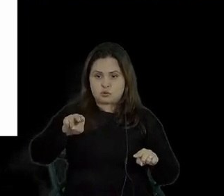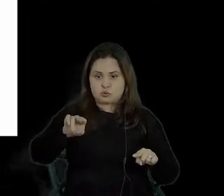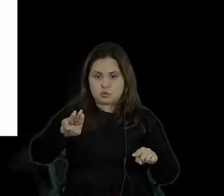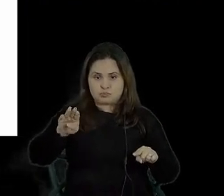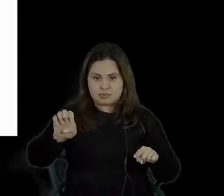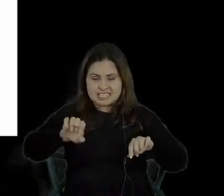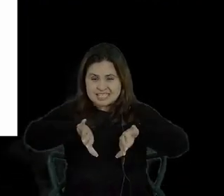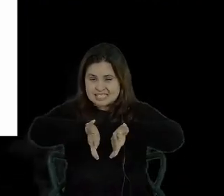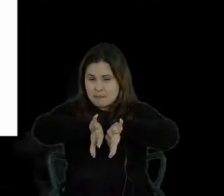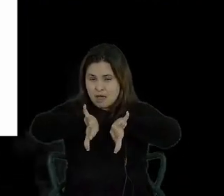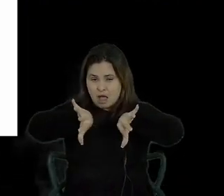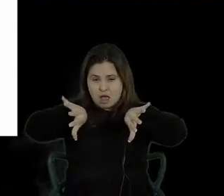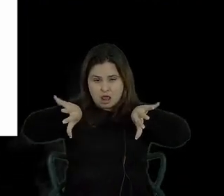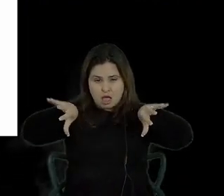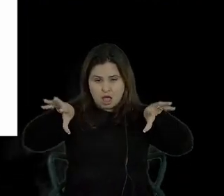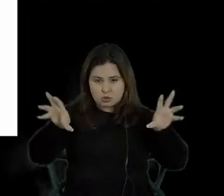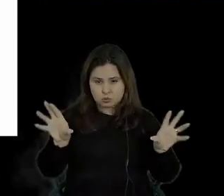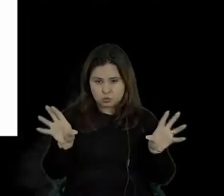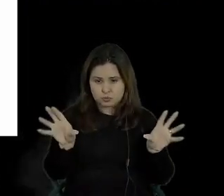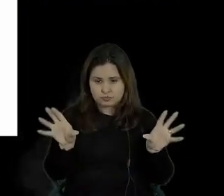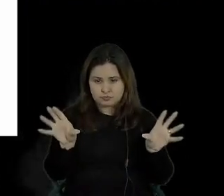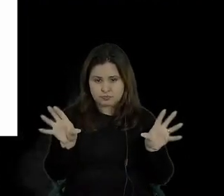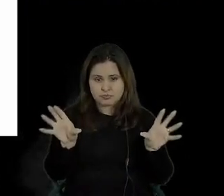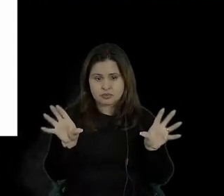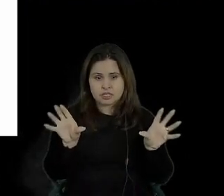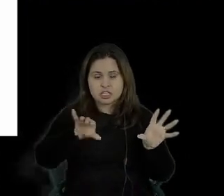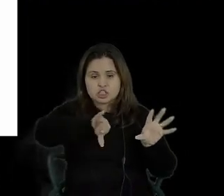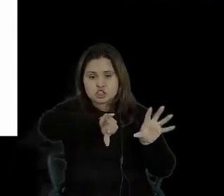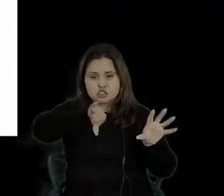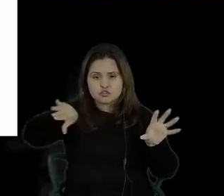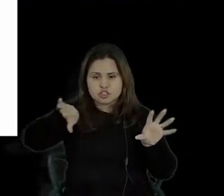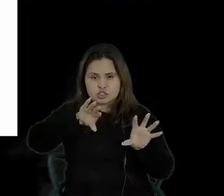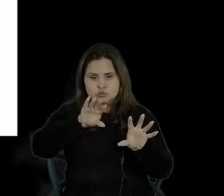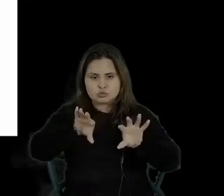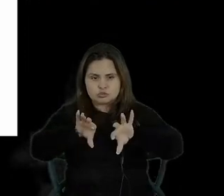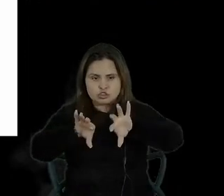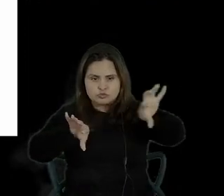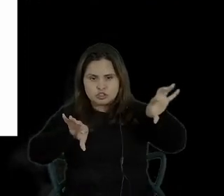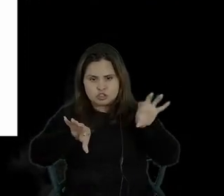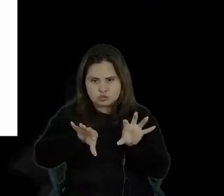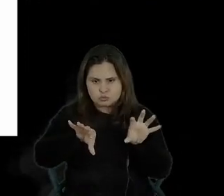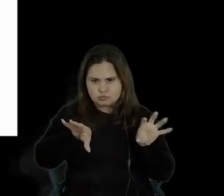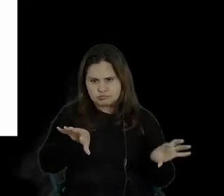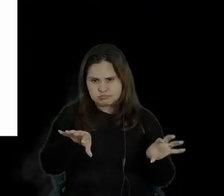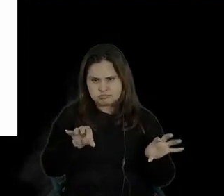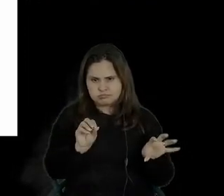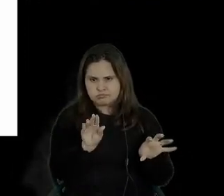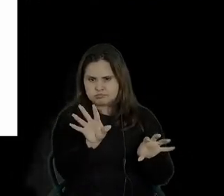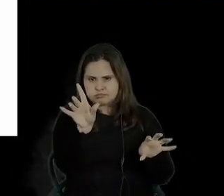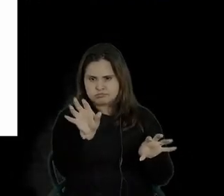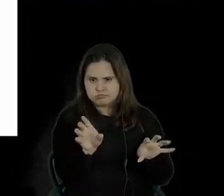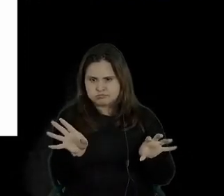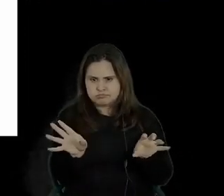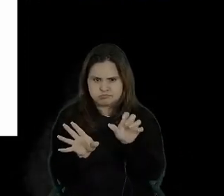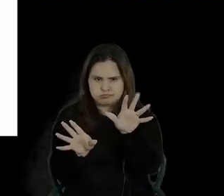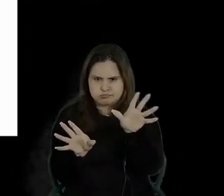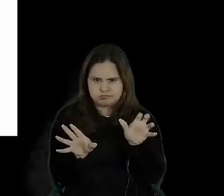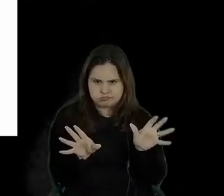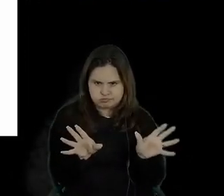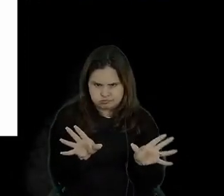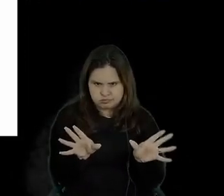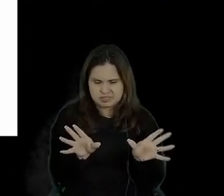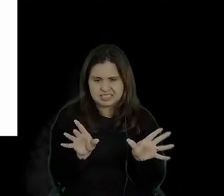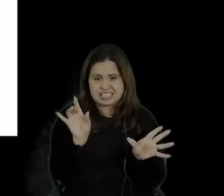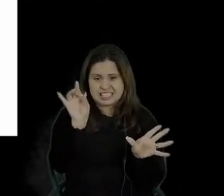Ele é extraído e ele é dividido em pequenas barrinhas, que chama discretização. Em cada ponta